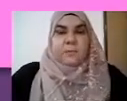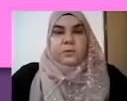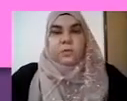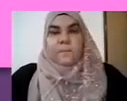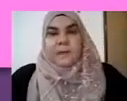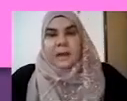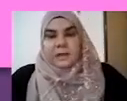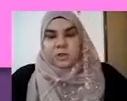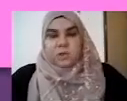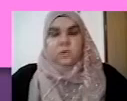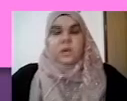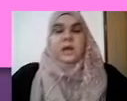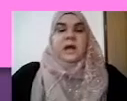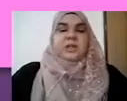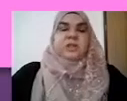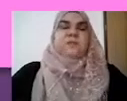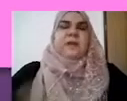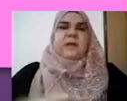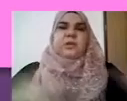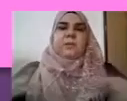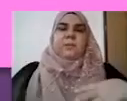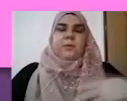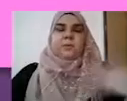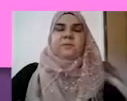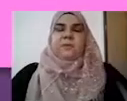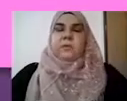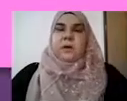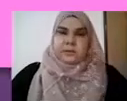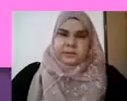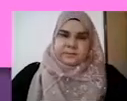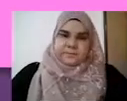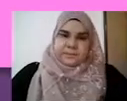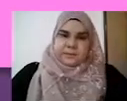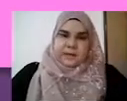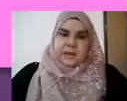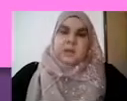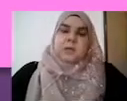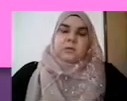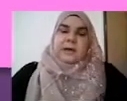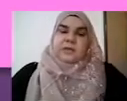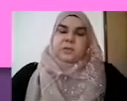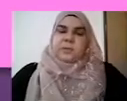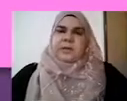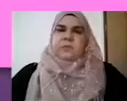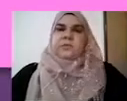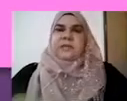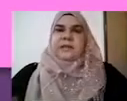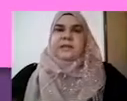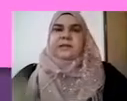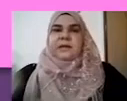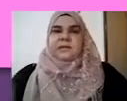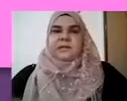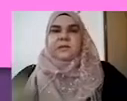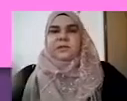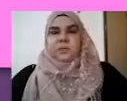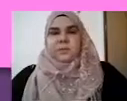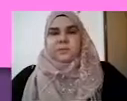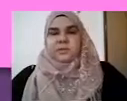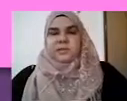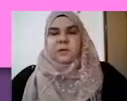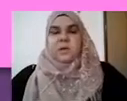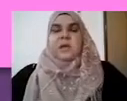sempre é muito prático a gente ficar sobrepondo uma figura a outra, tá? No caso de polígonos, além da questão